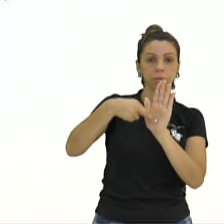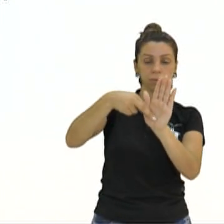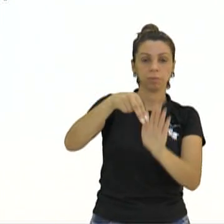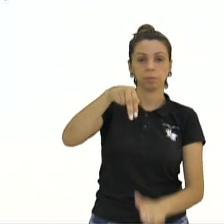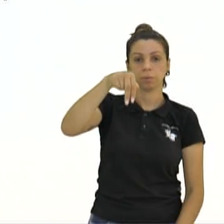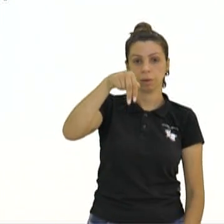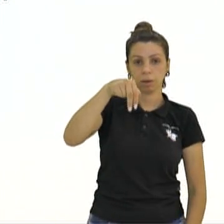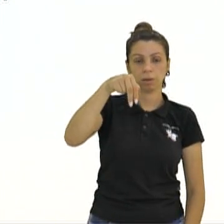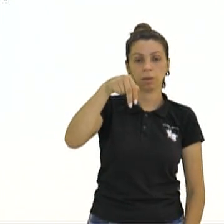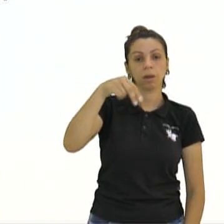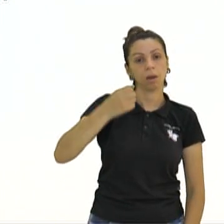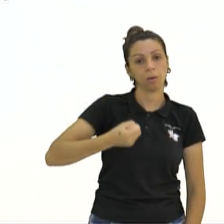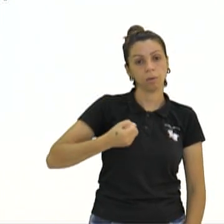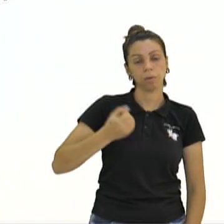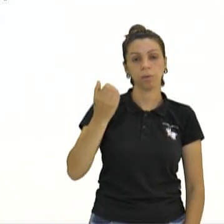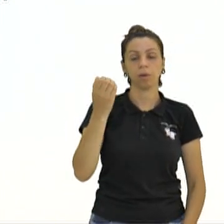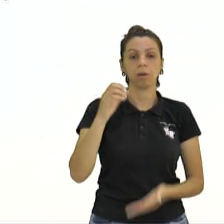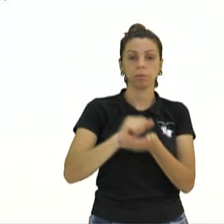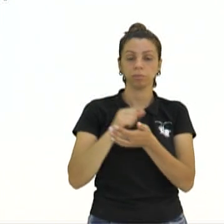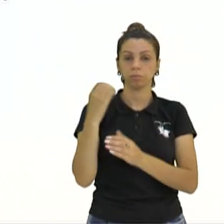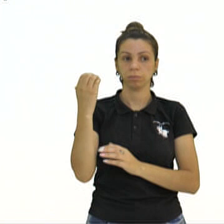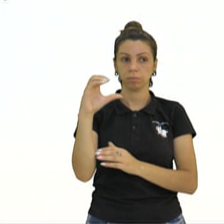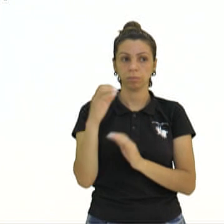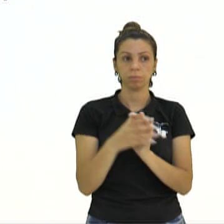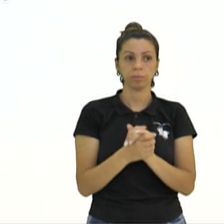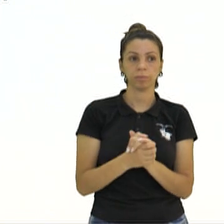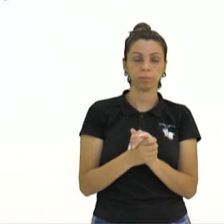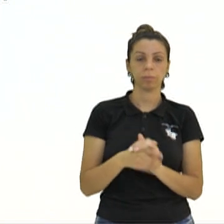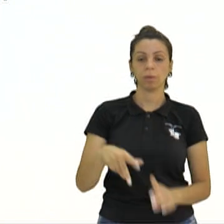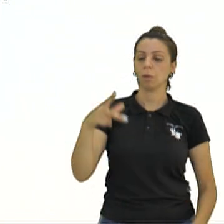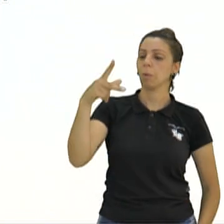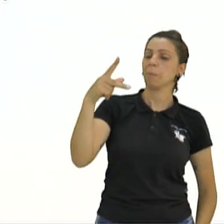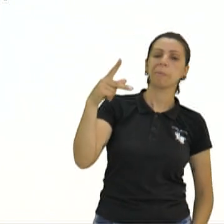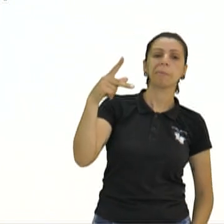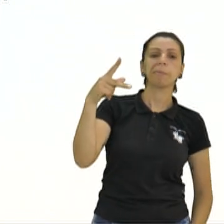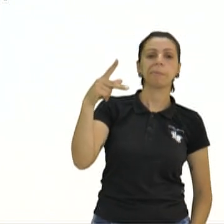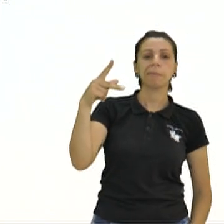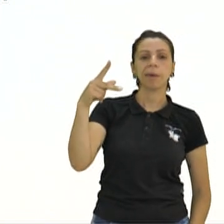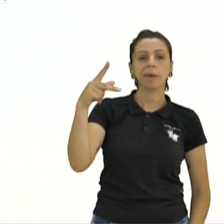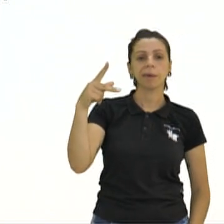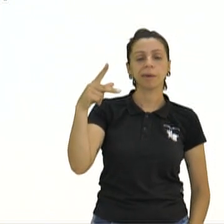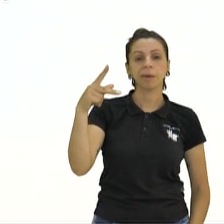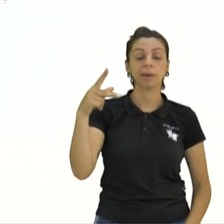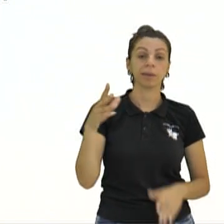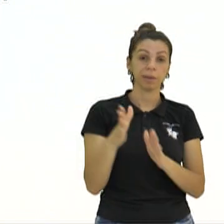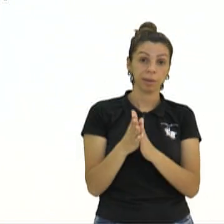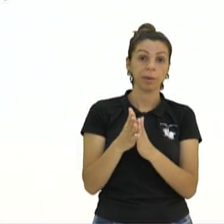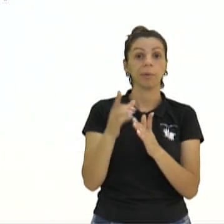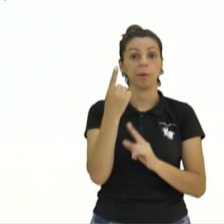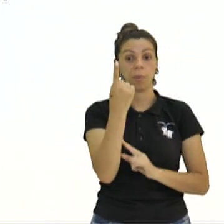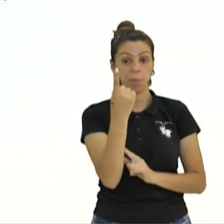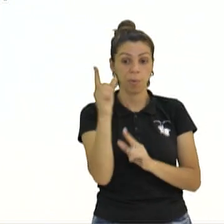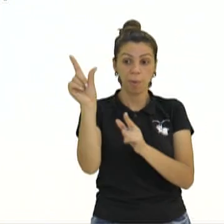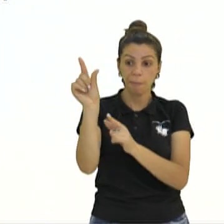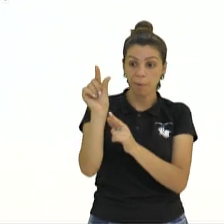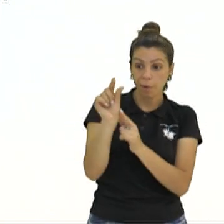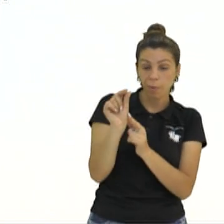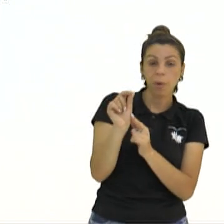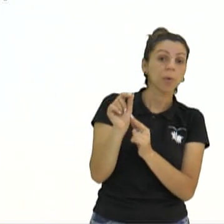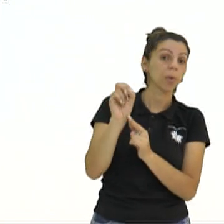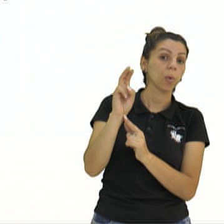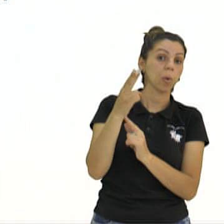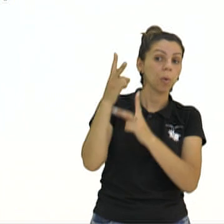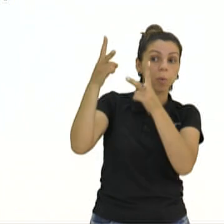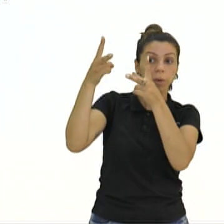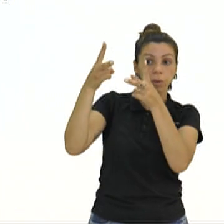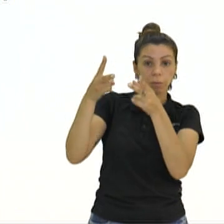notação científica. O p é um número maior ou igual a 1 e menor do que 10. Tá? Então o meu númerozinho que vai